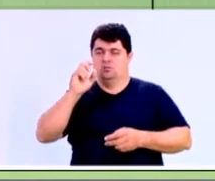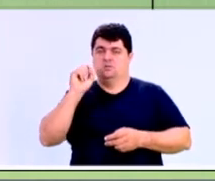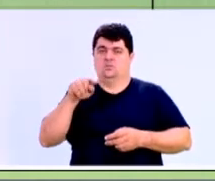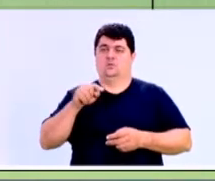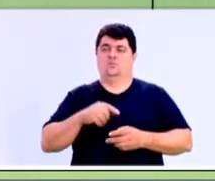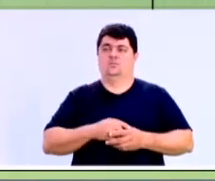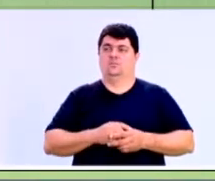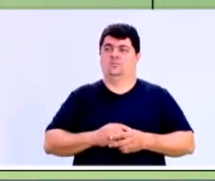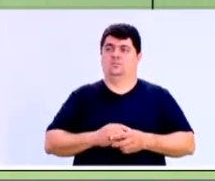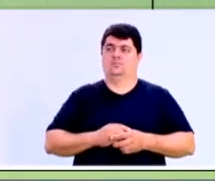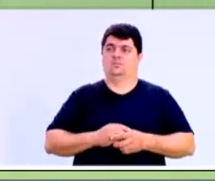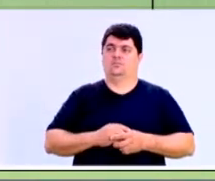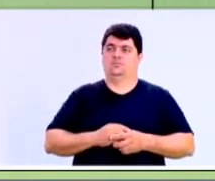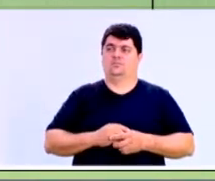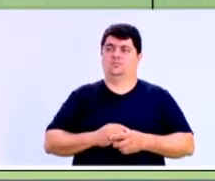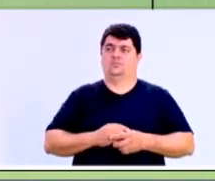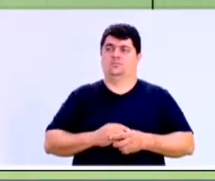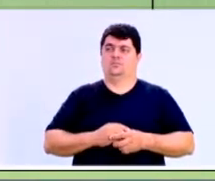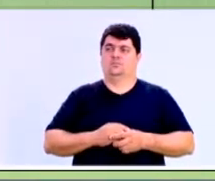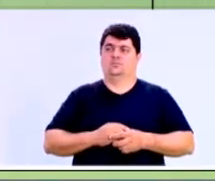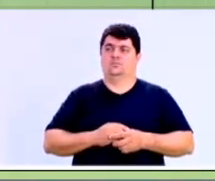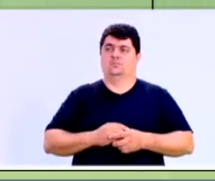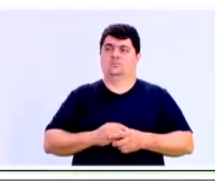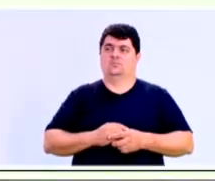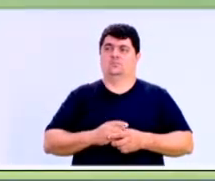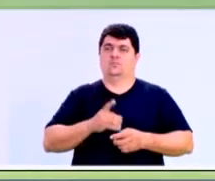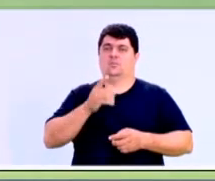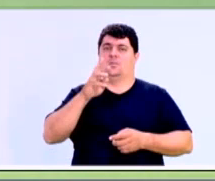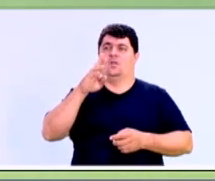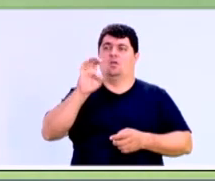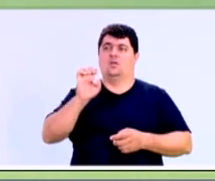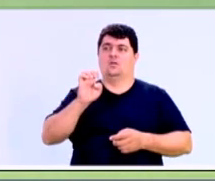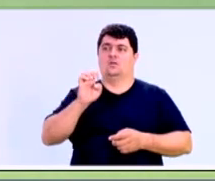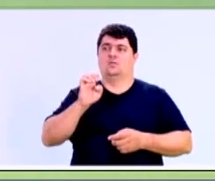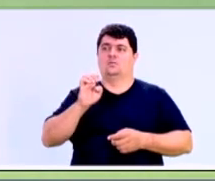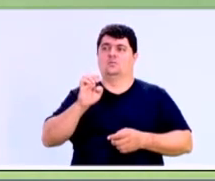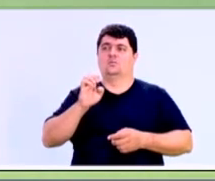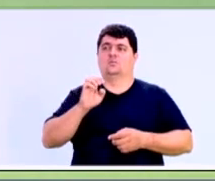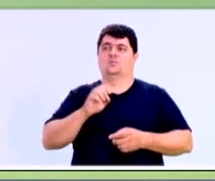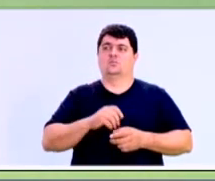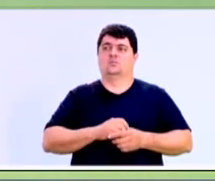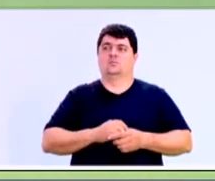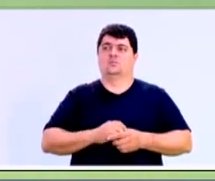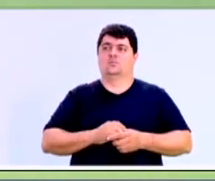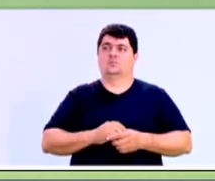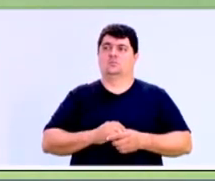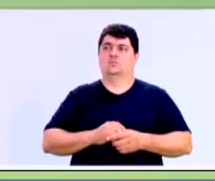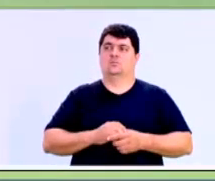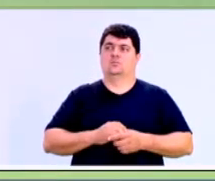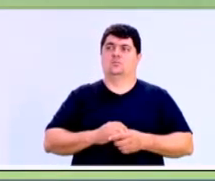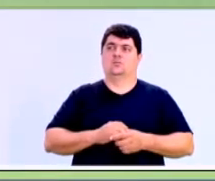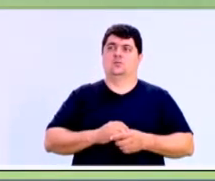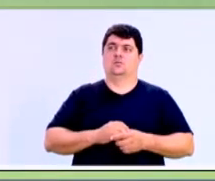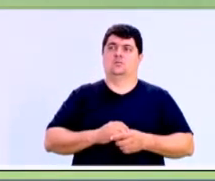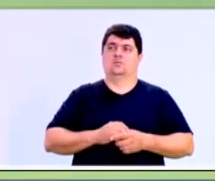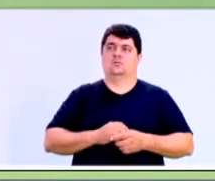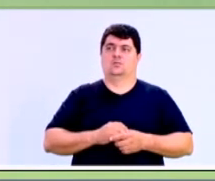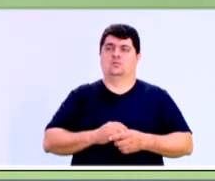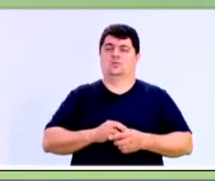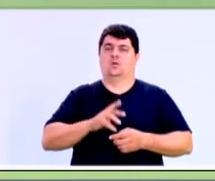175 mil. Vou aqui na DRE rapidinho, nesses primeiros, depois a gente acaba. Então, ó, esse vendas é aqui,